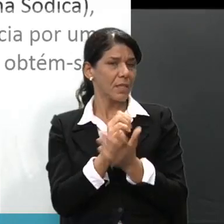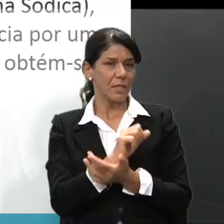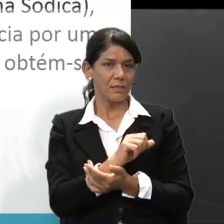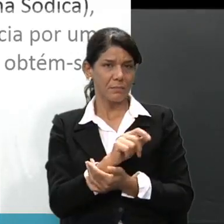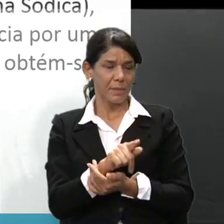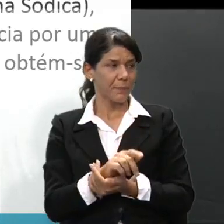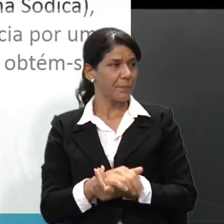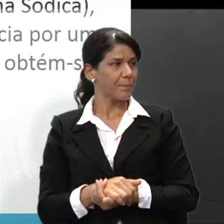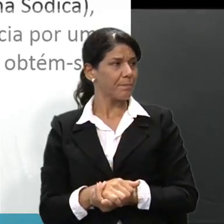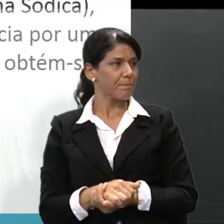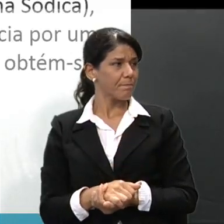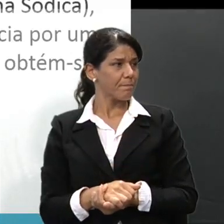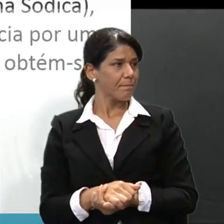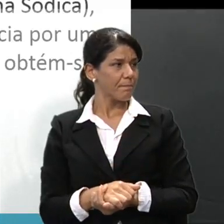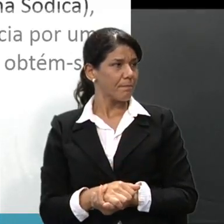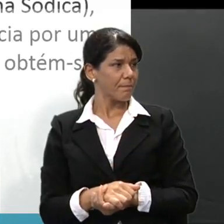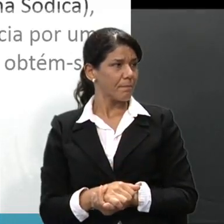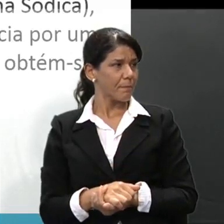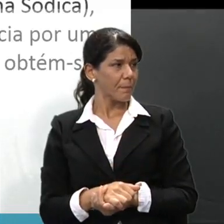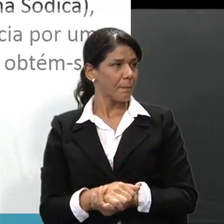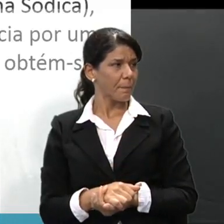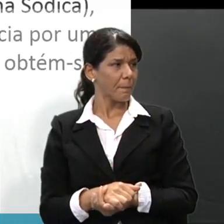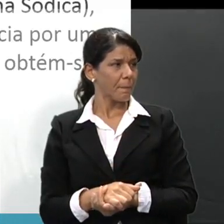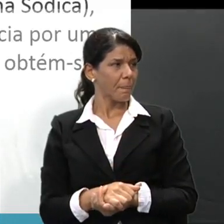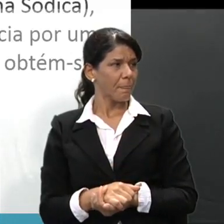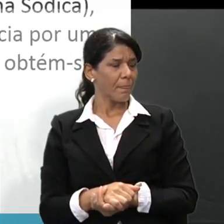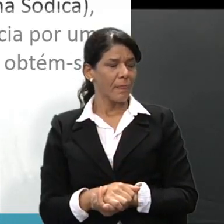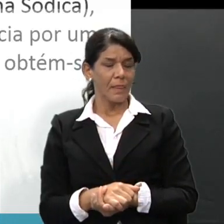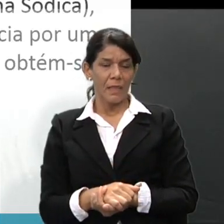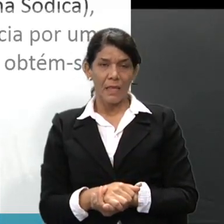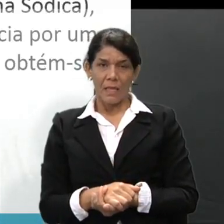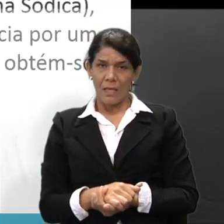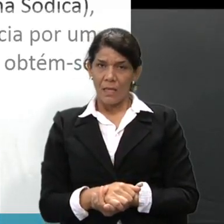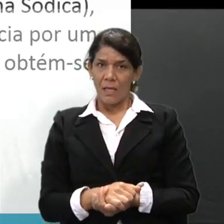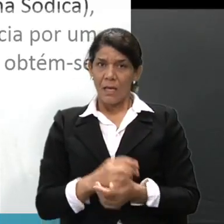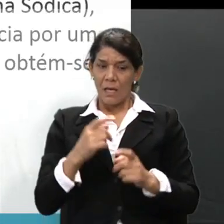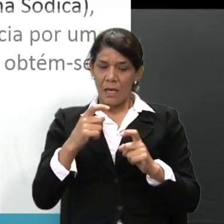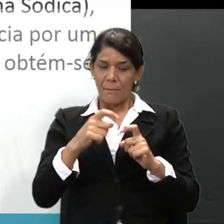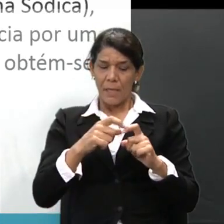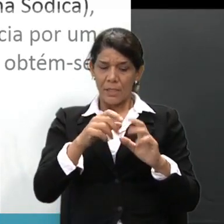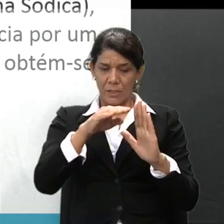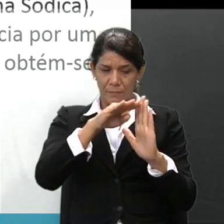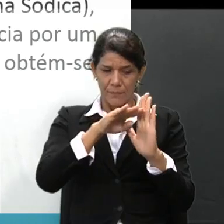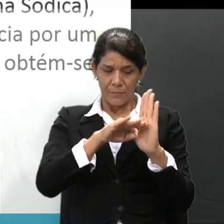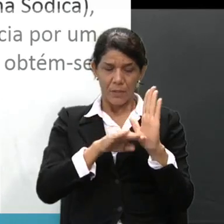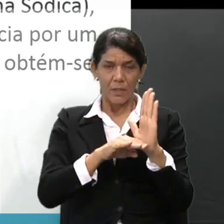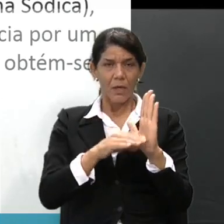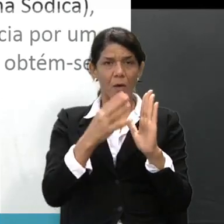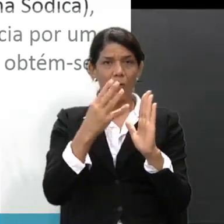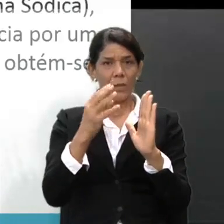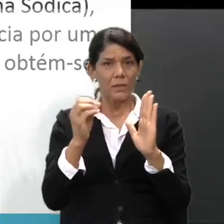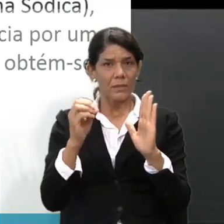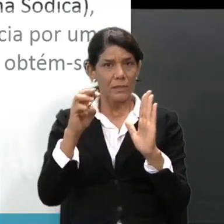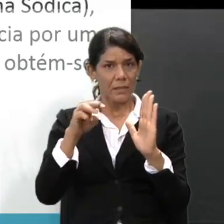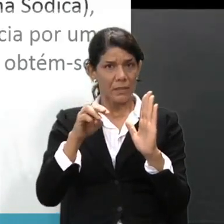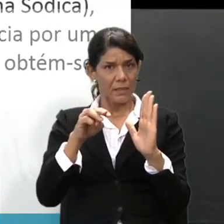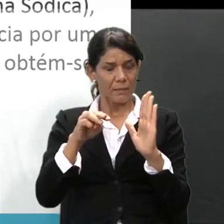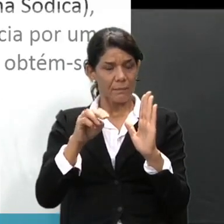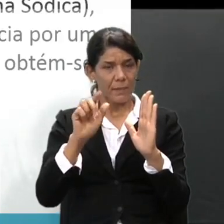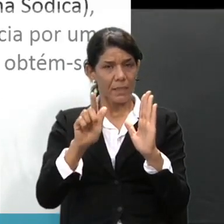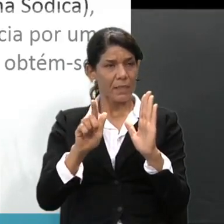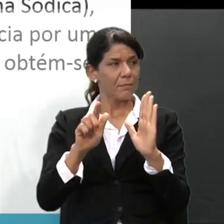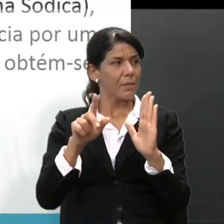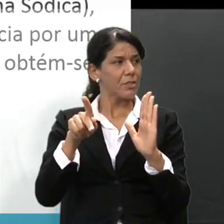situação-problema. Uma médica, ela prescreveu 400 miligramas de Keflin para a paciente Maria